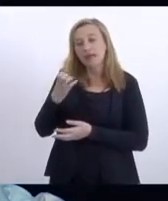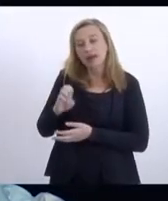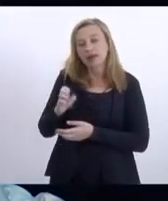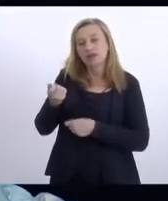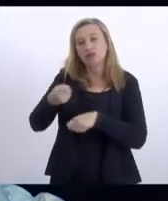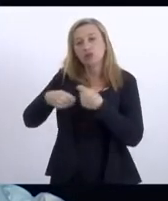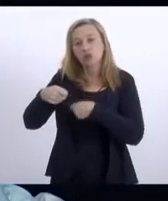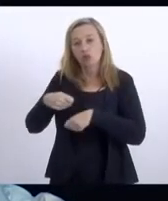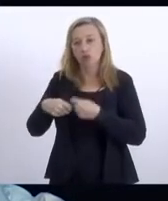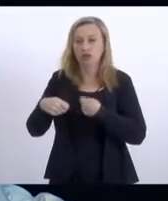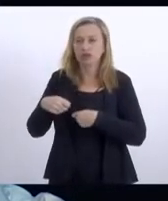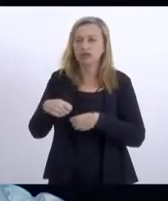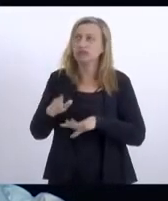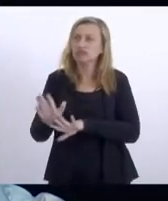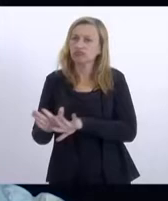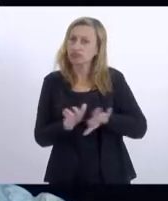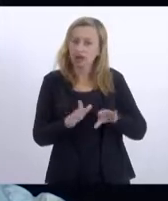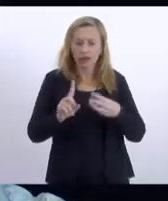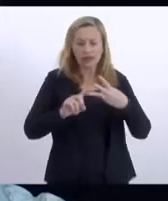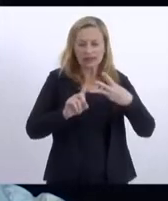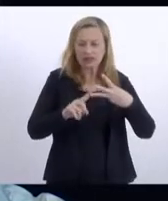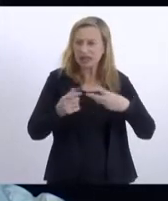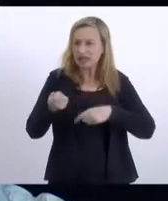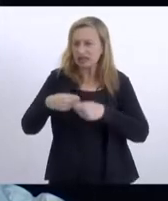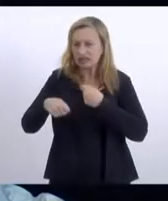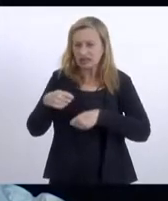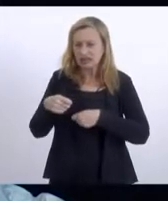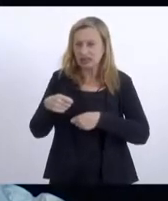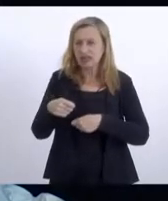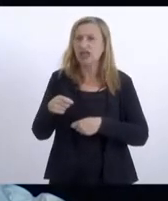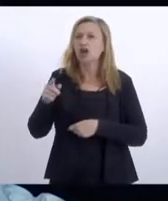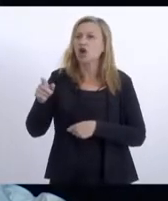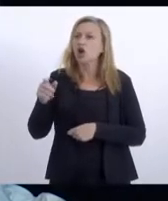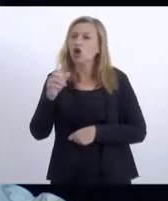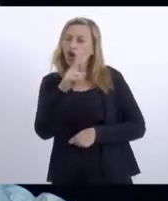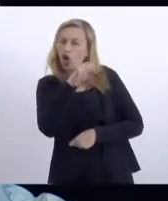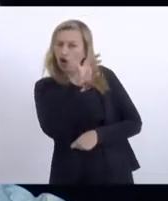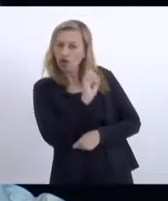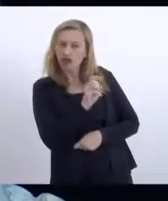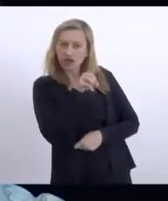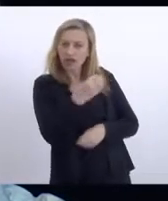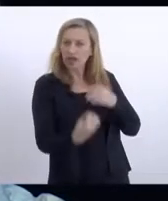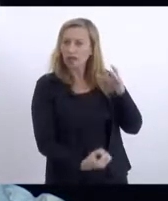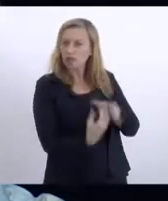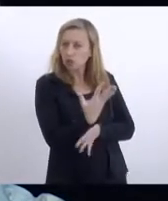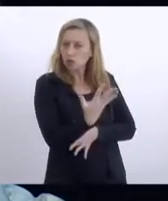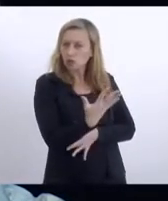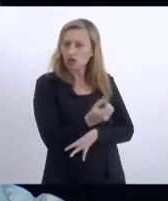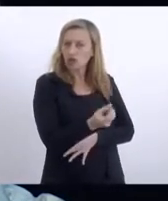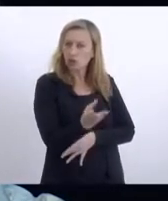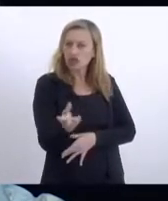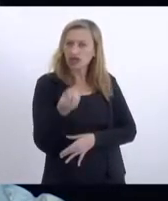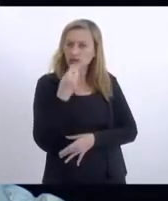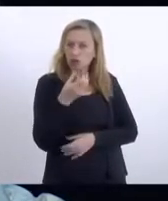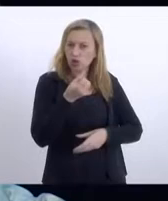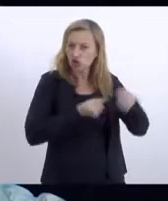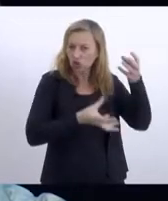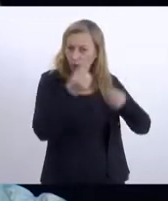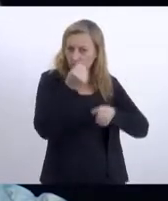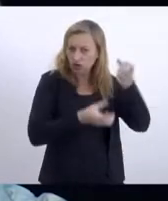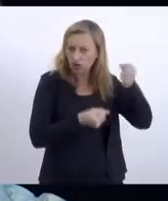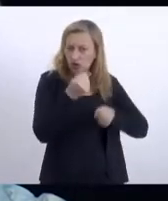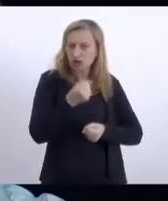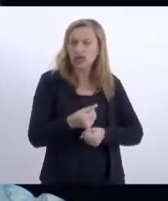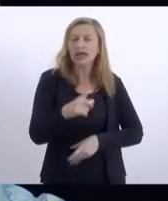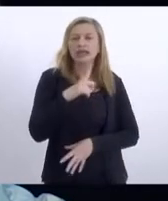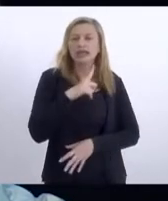agronegócio, não adianta nada, né? Clovinha é produtora aqui, produz a quantidade conceituável de leite, e